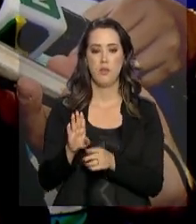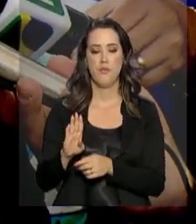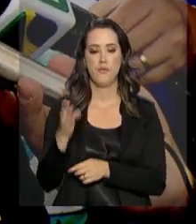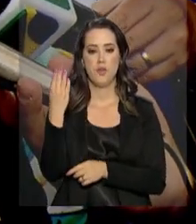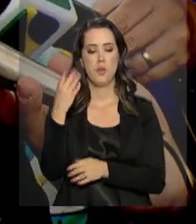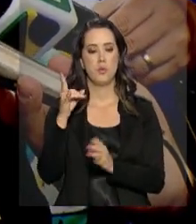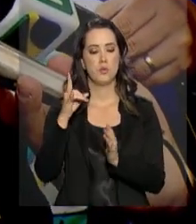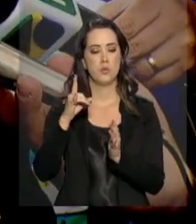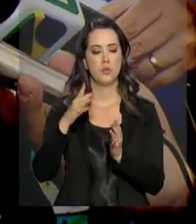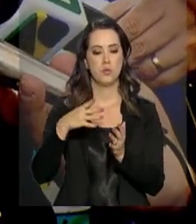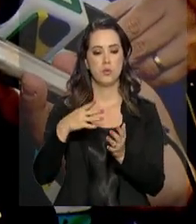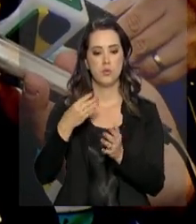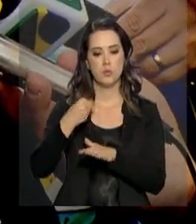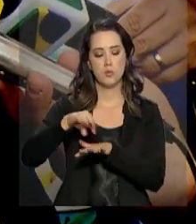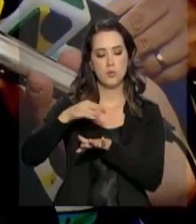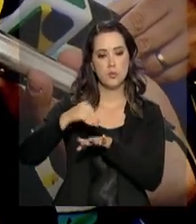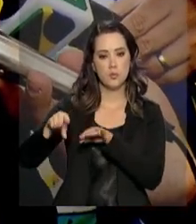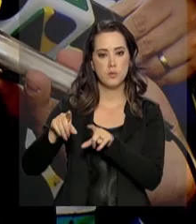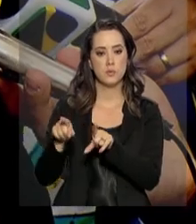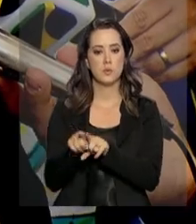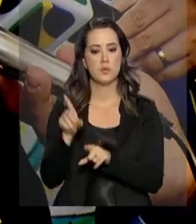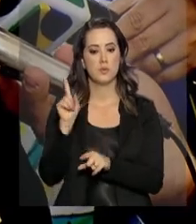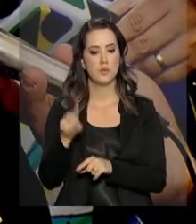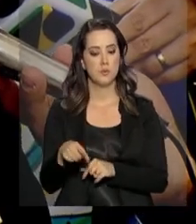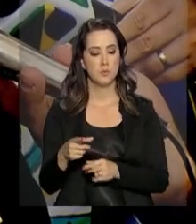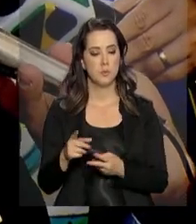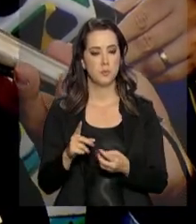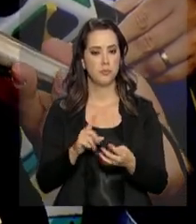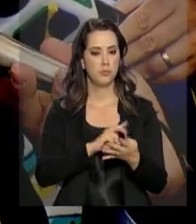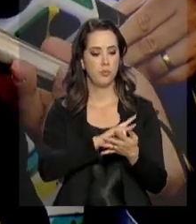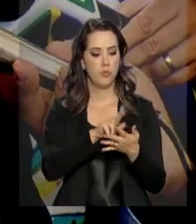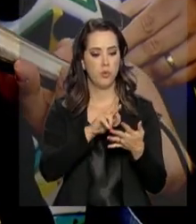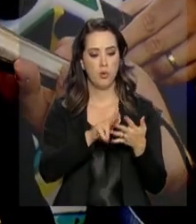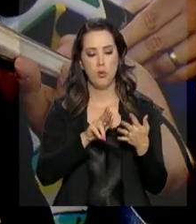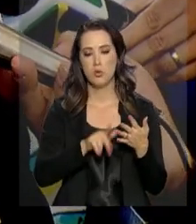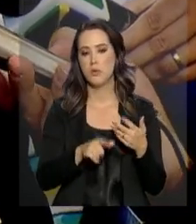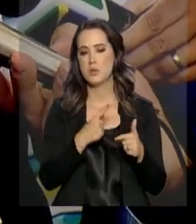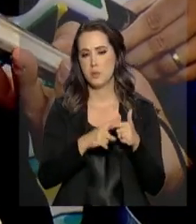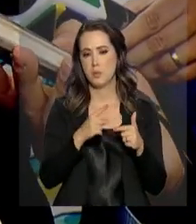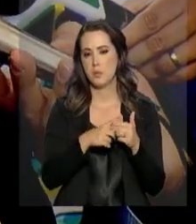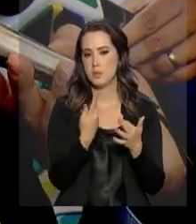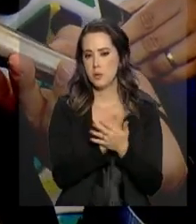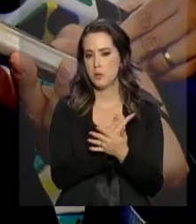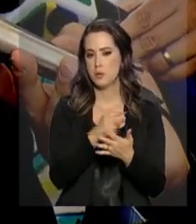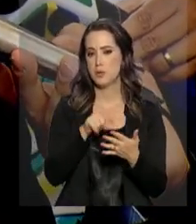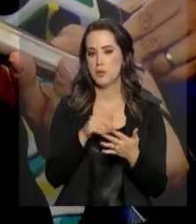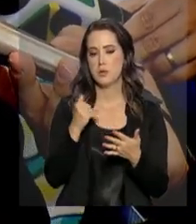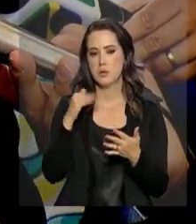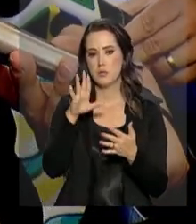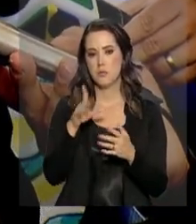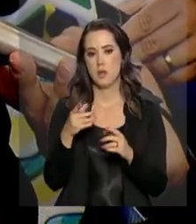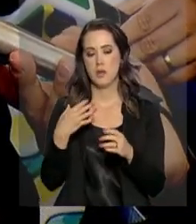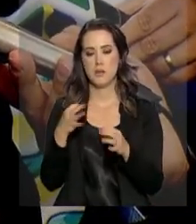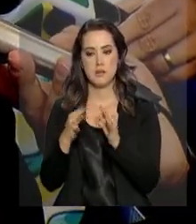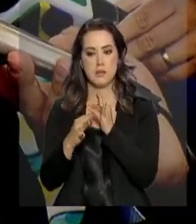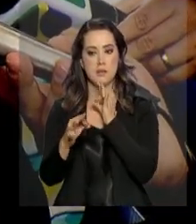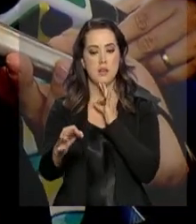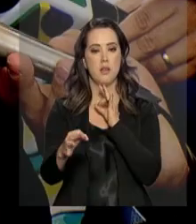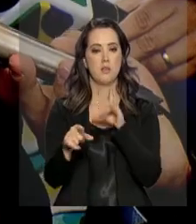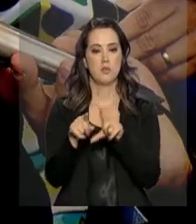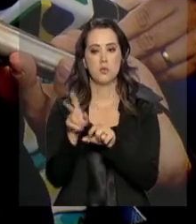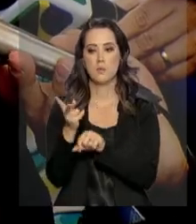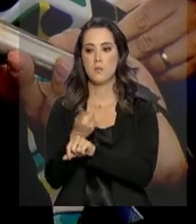de dados e informações a questão também é que acontece sobretudo mais no interior que são a